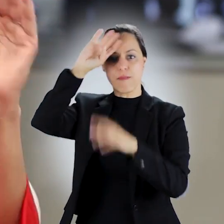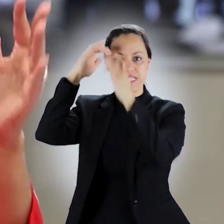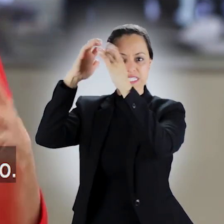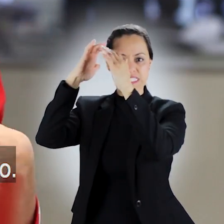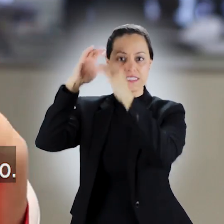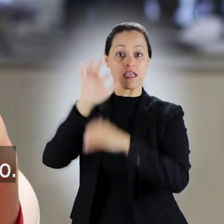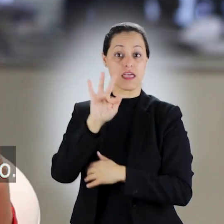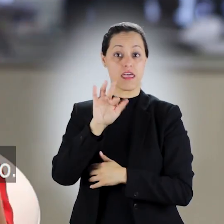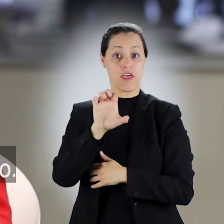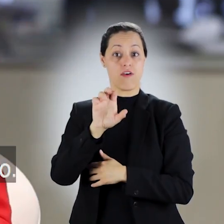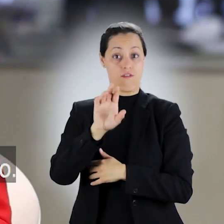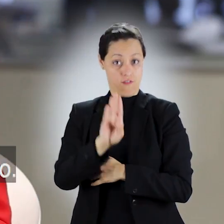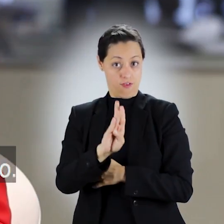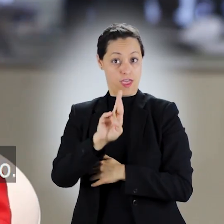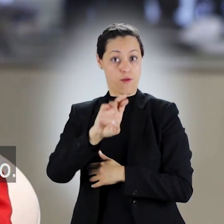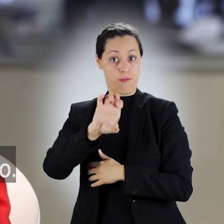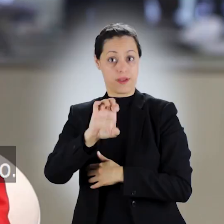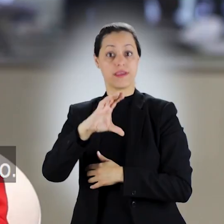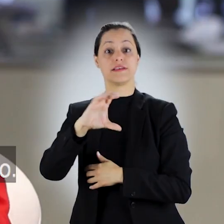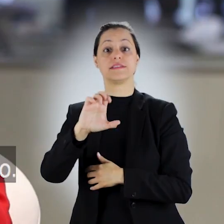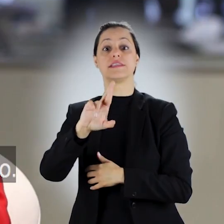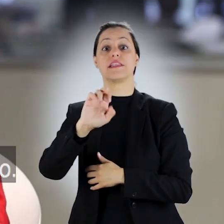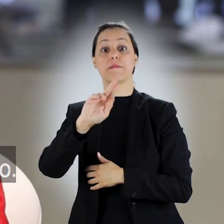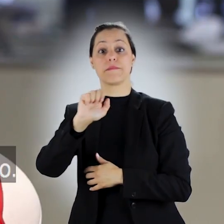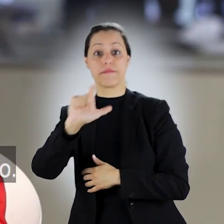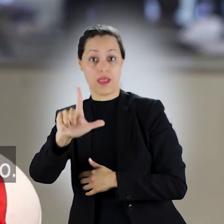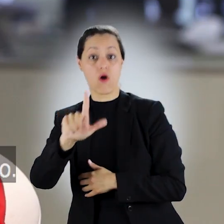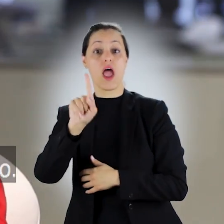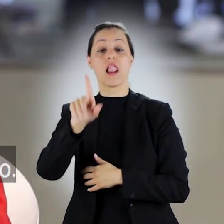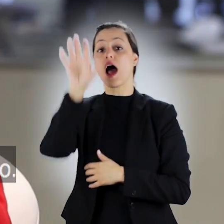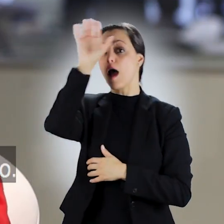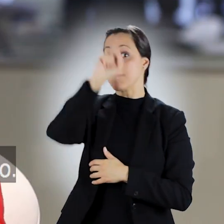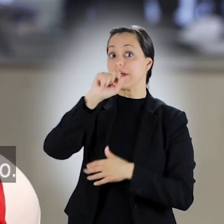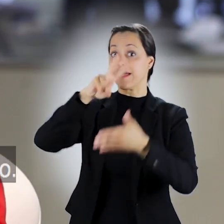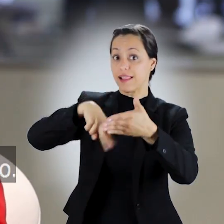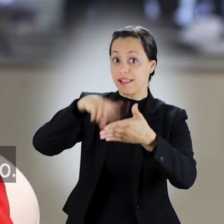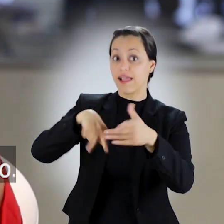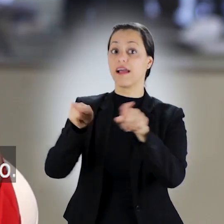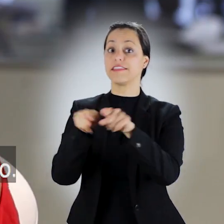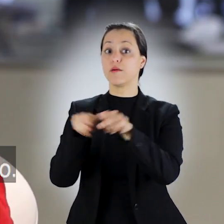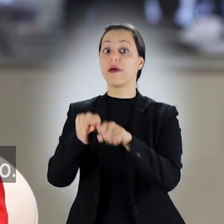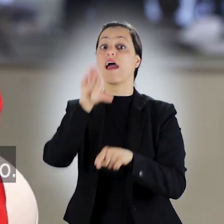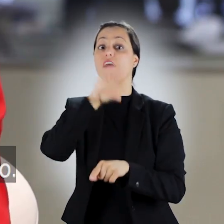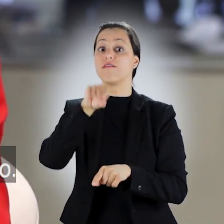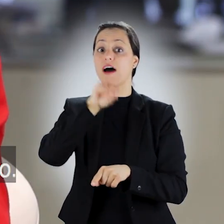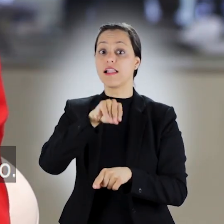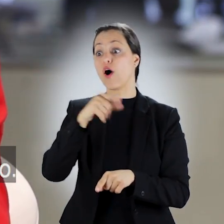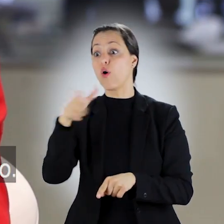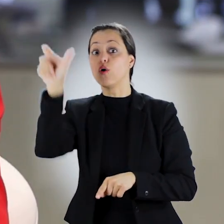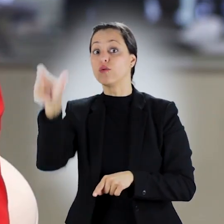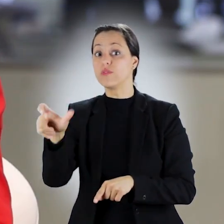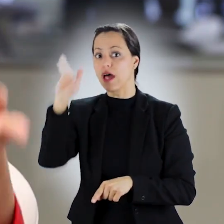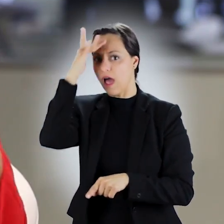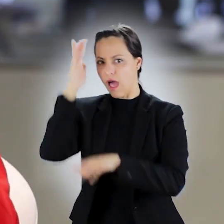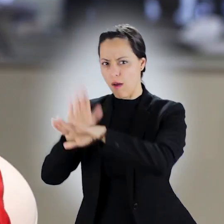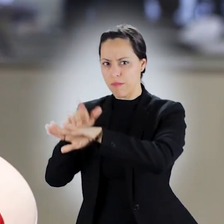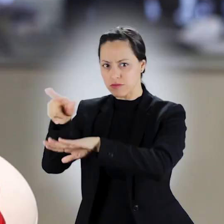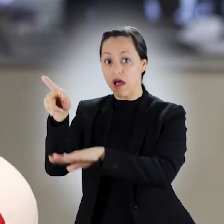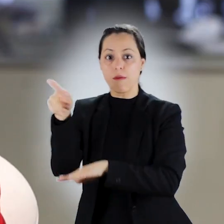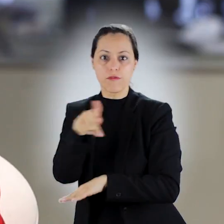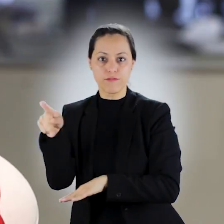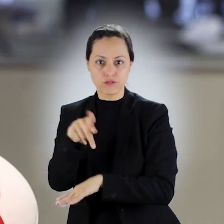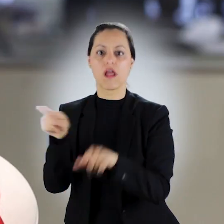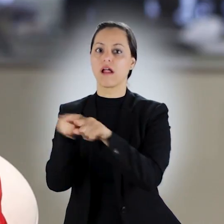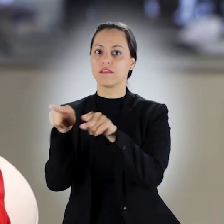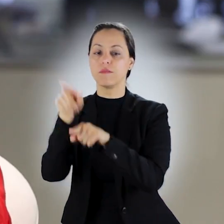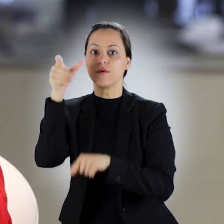sequelas e ela aprendeu a ler e a escrever e a falar com uma professora que também perdeu parte da visão. E aí vem a minha dica